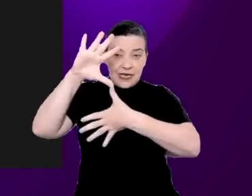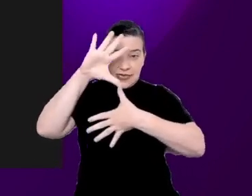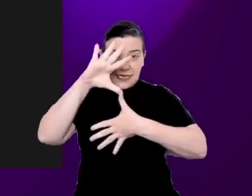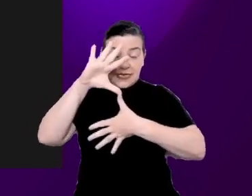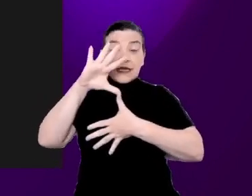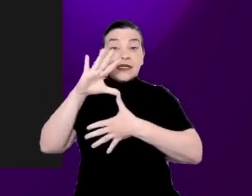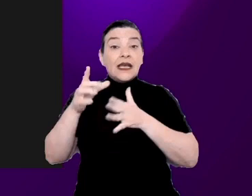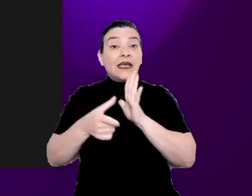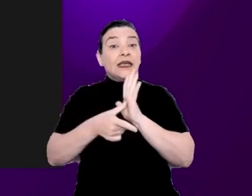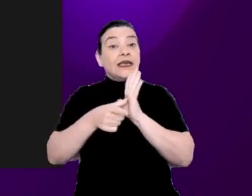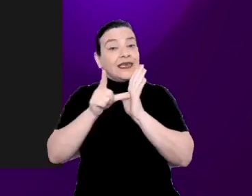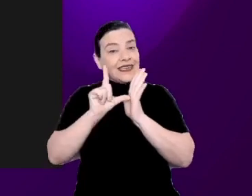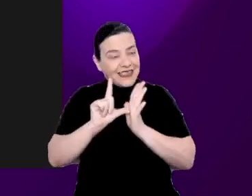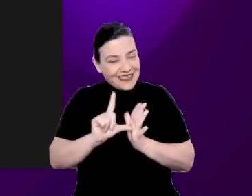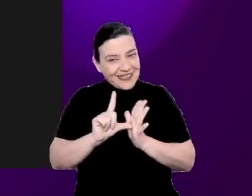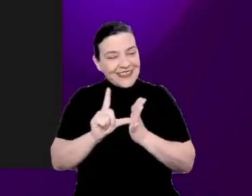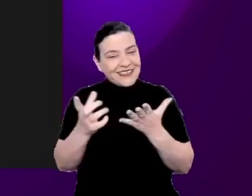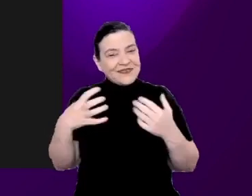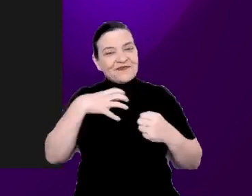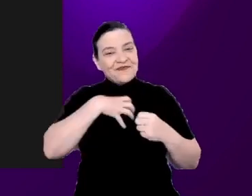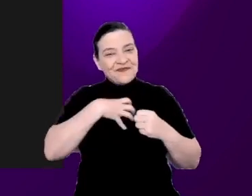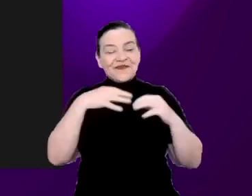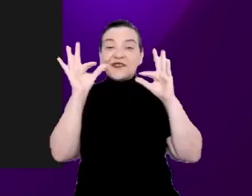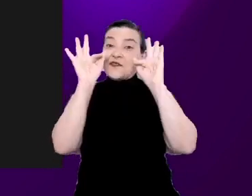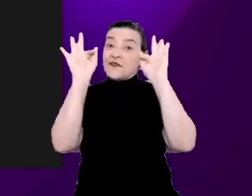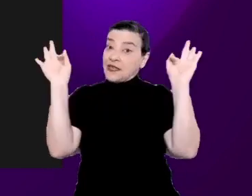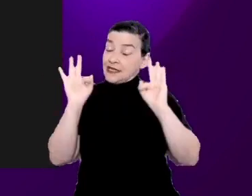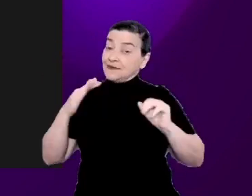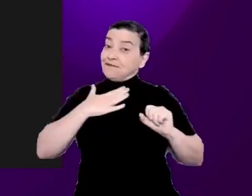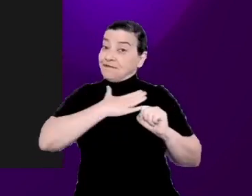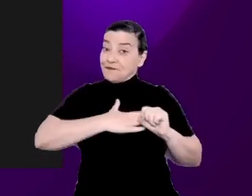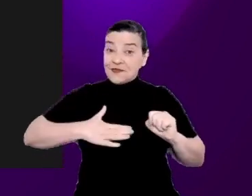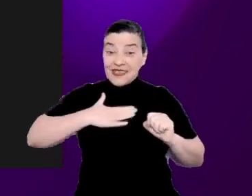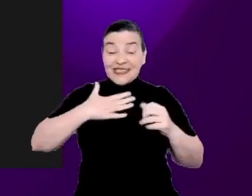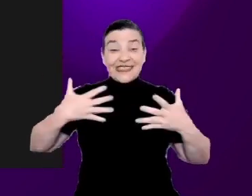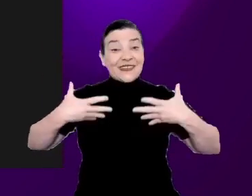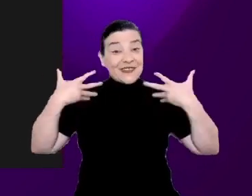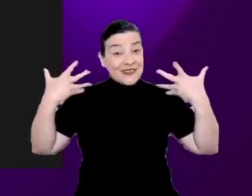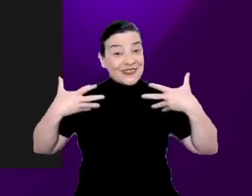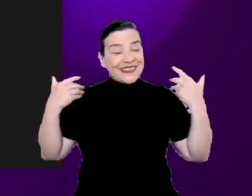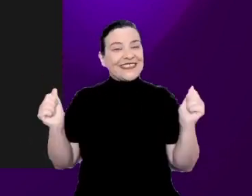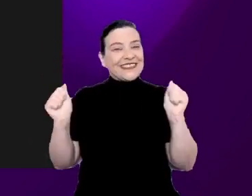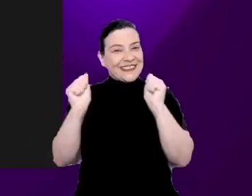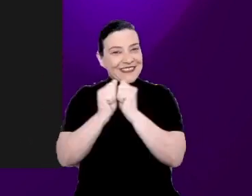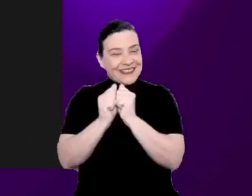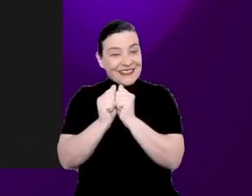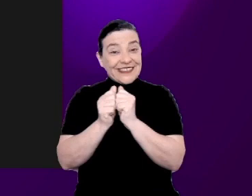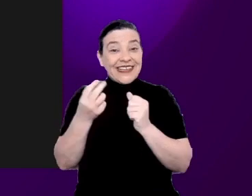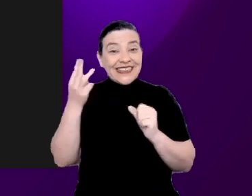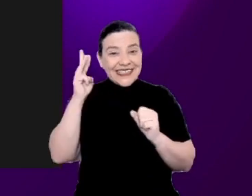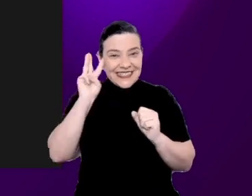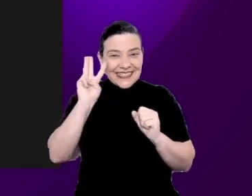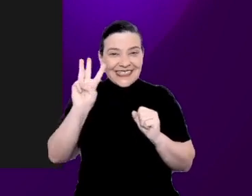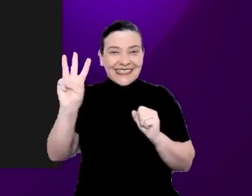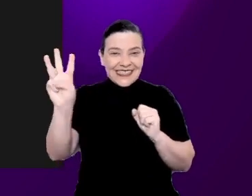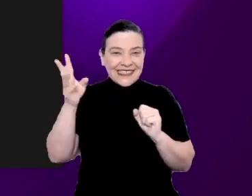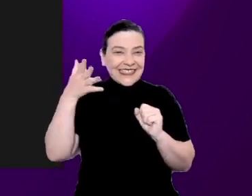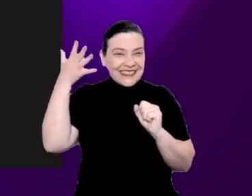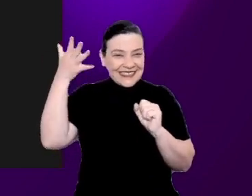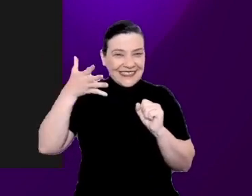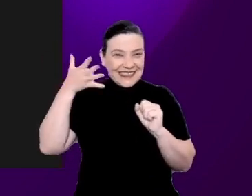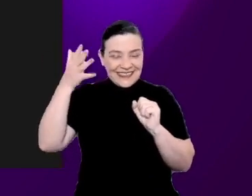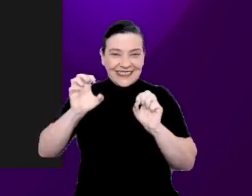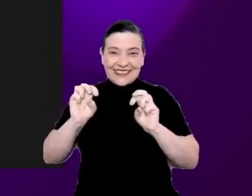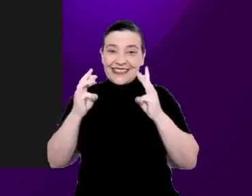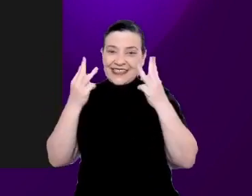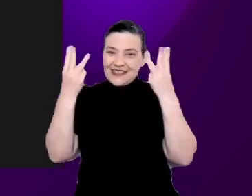antes de mais nada, muito feliz, muito honrado, muito contente de estar aqui com vocês nesse terceiro Summit América Serviços Médicos e